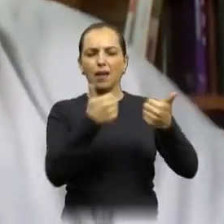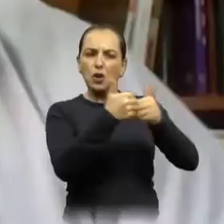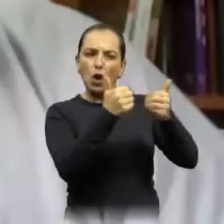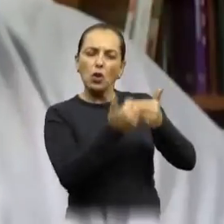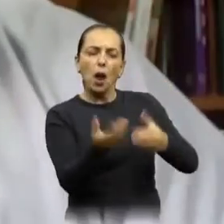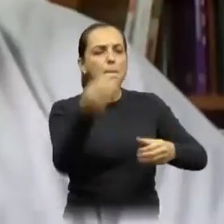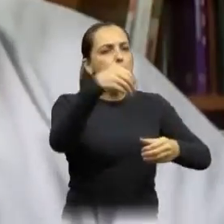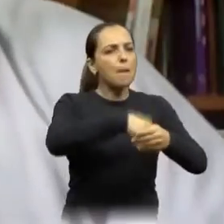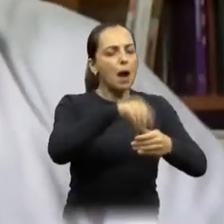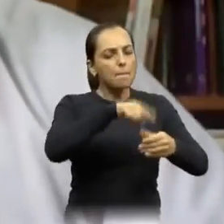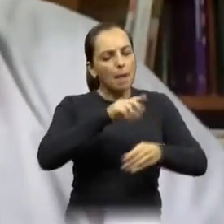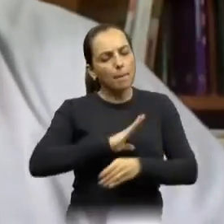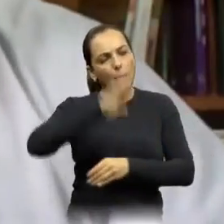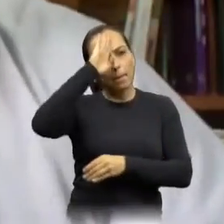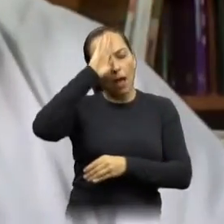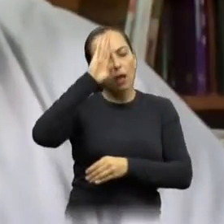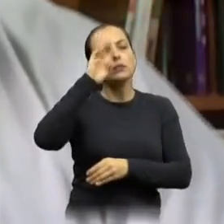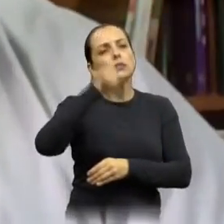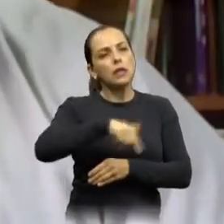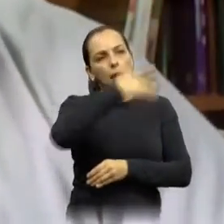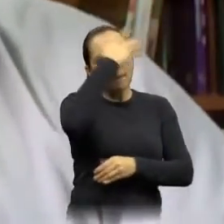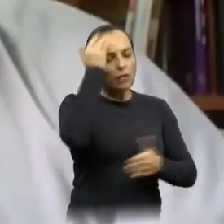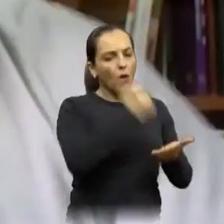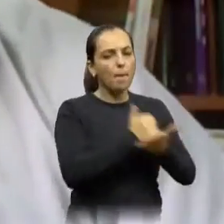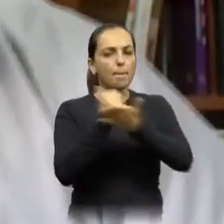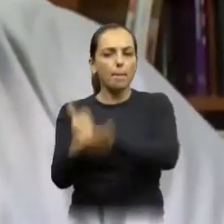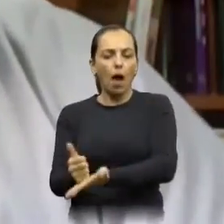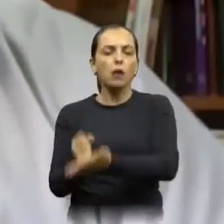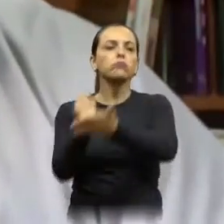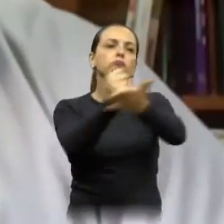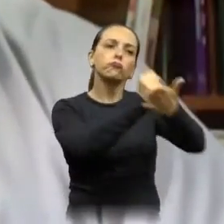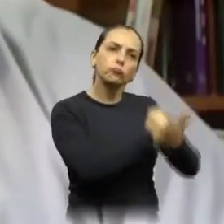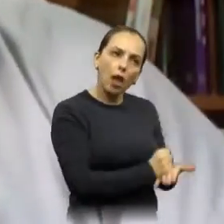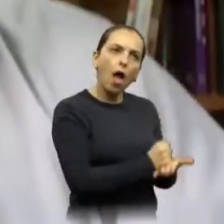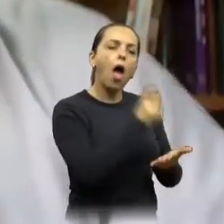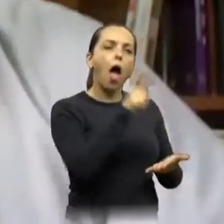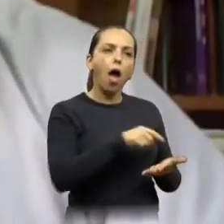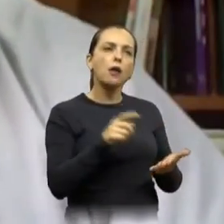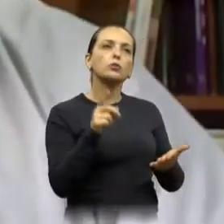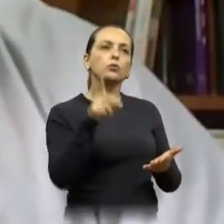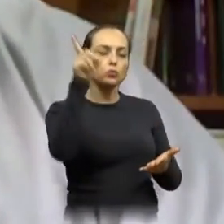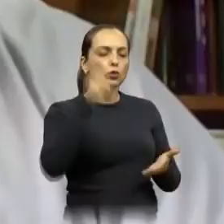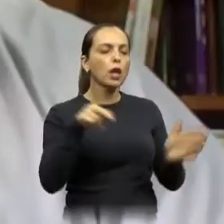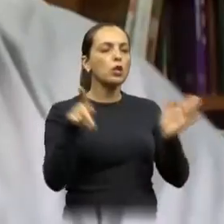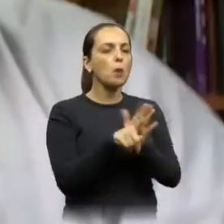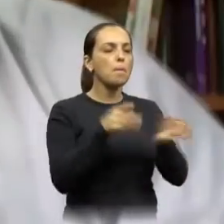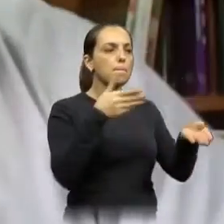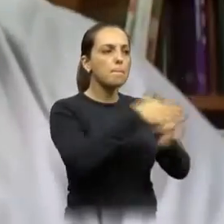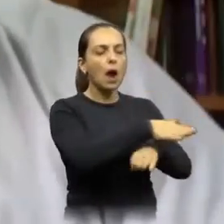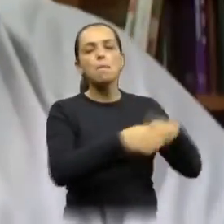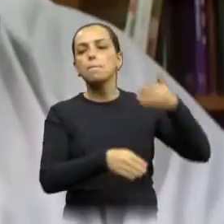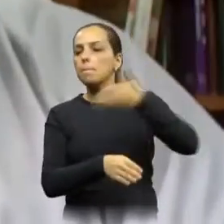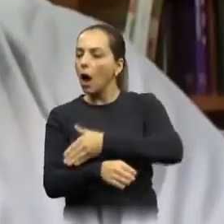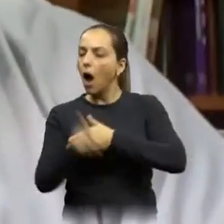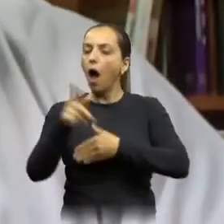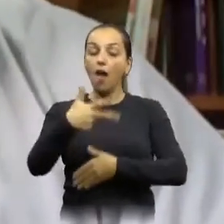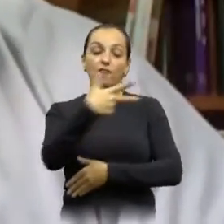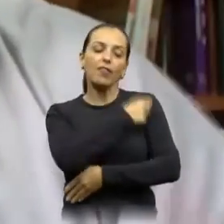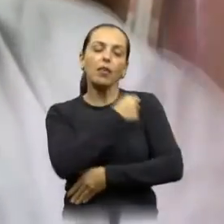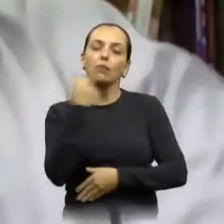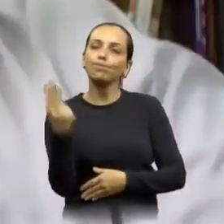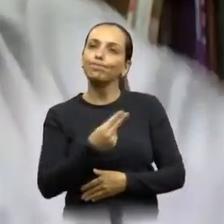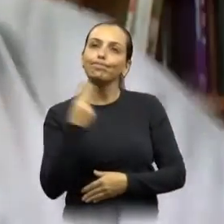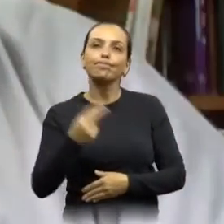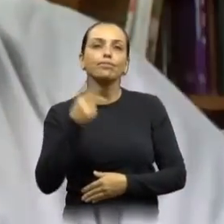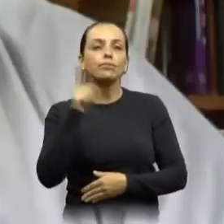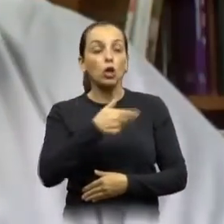que é uma área essencial, né, que leva e traz toda a nossa população e garante o direito de ir e vir, não foram vacinados ainda. É muito importante com que o governo